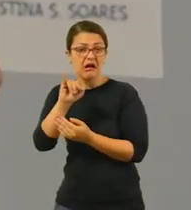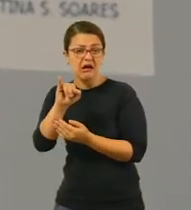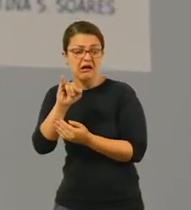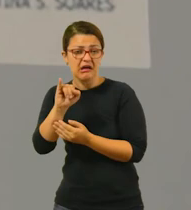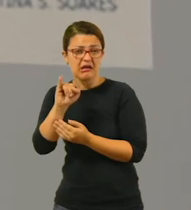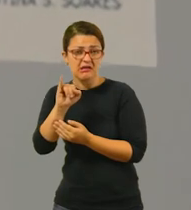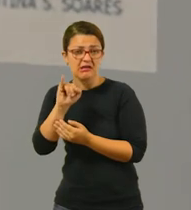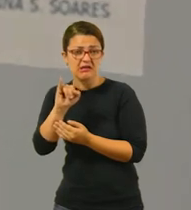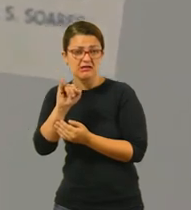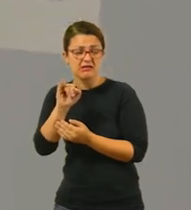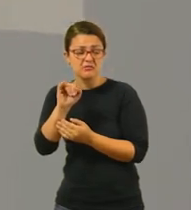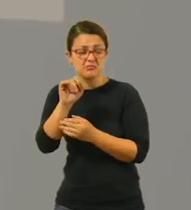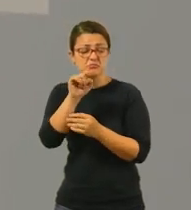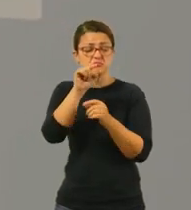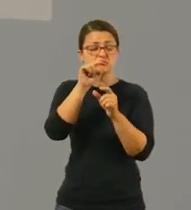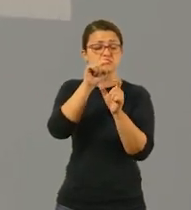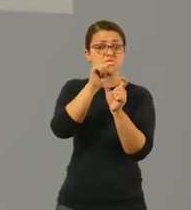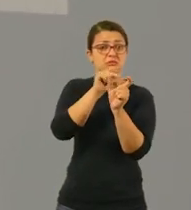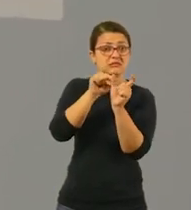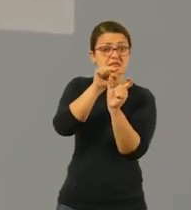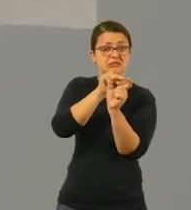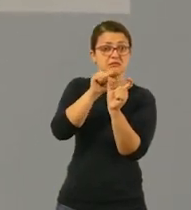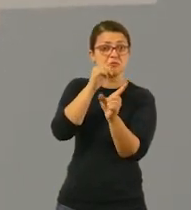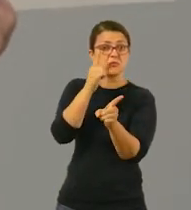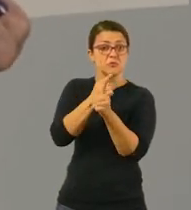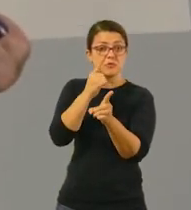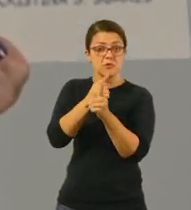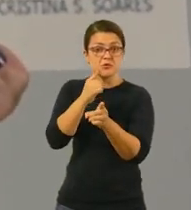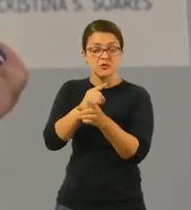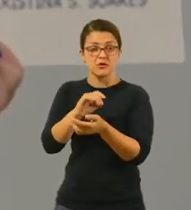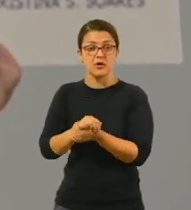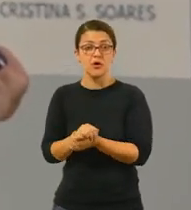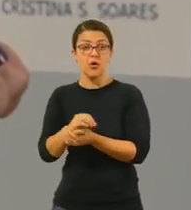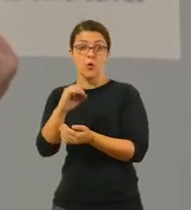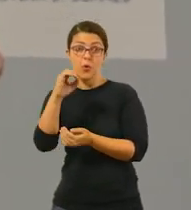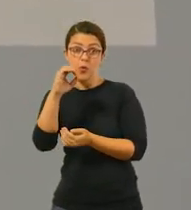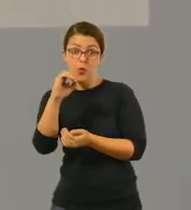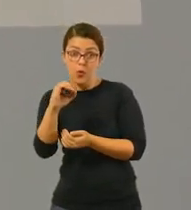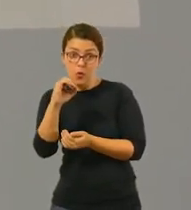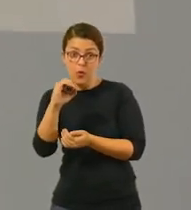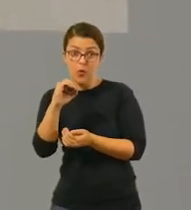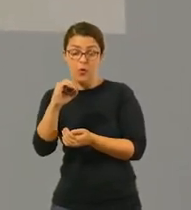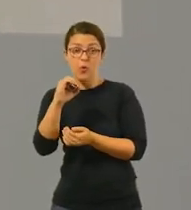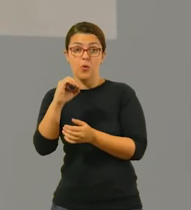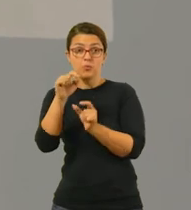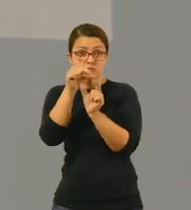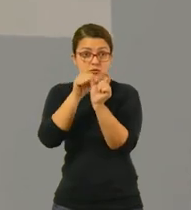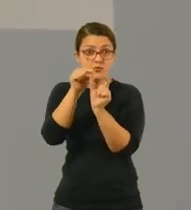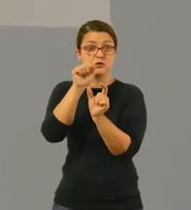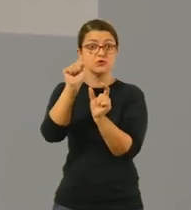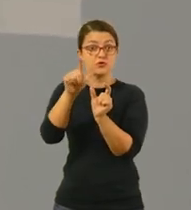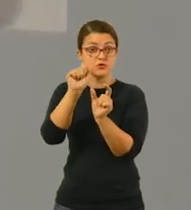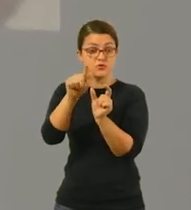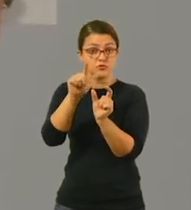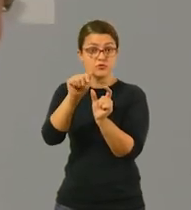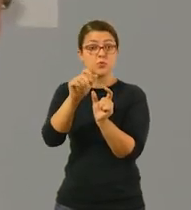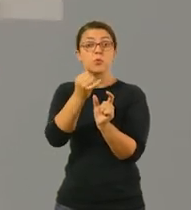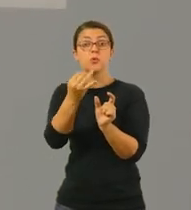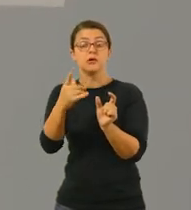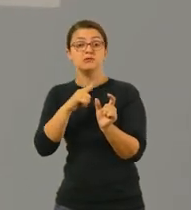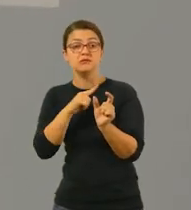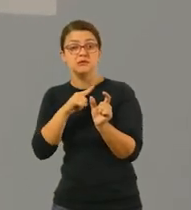colocar quantas você vai encontrar. A letra O, pinta de azul, tá pedindo para você pintar de azul e contar quantas